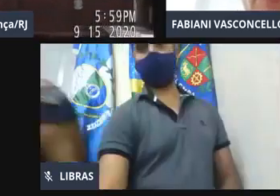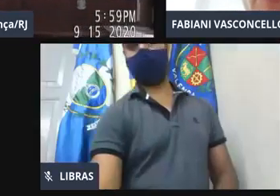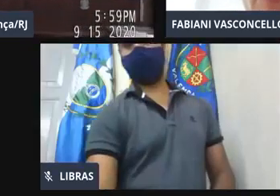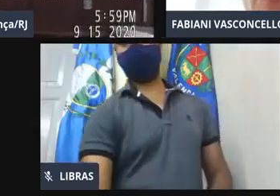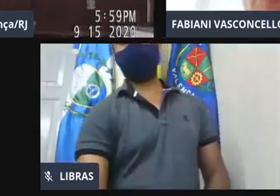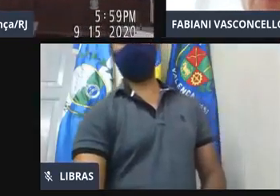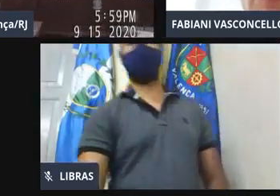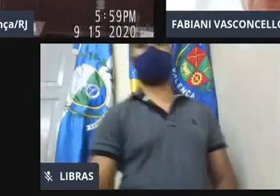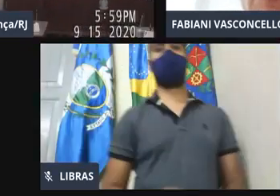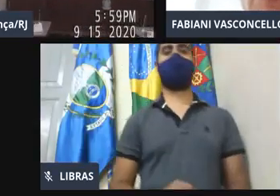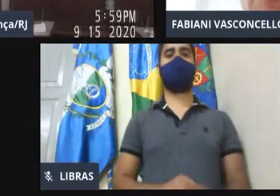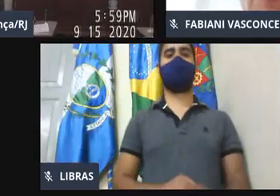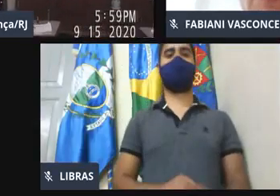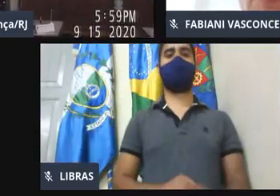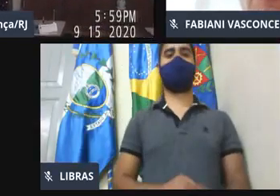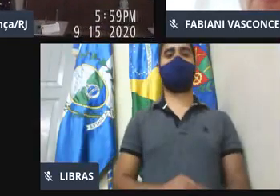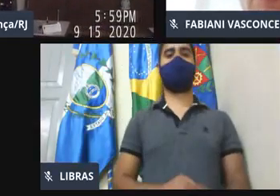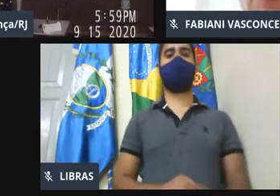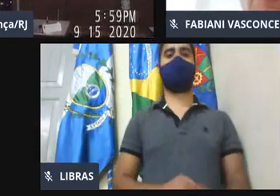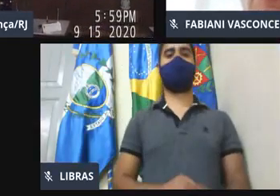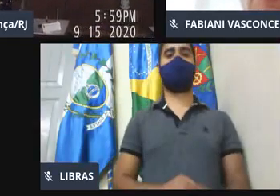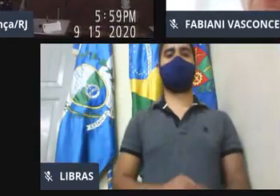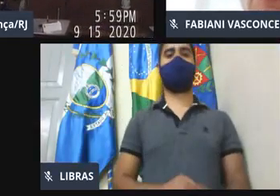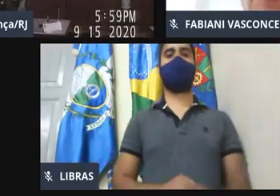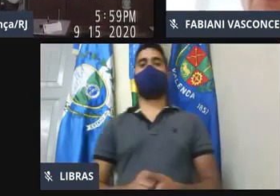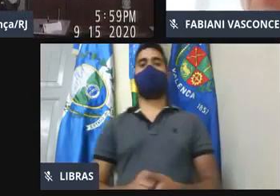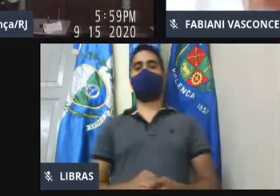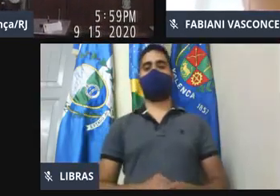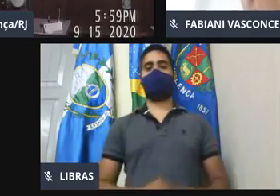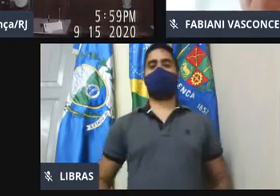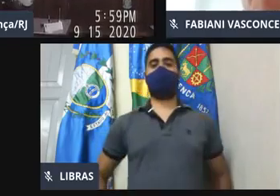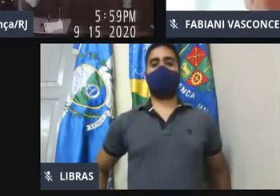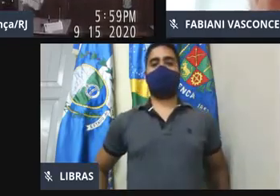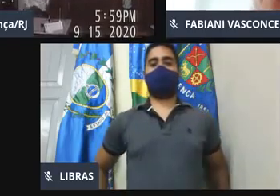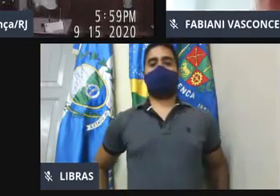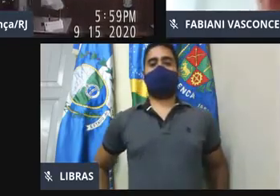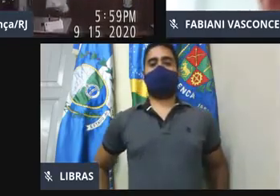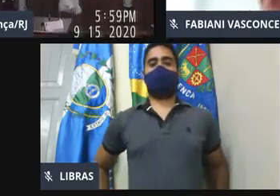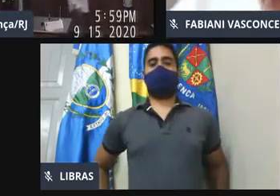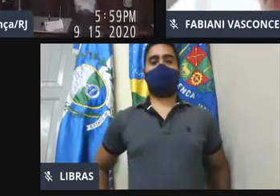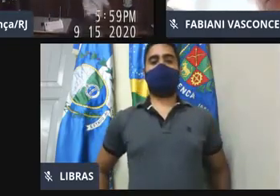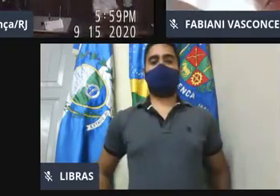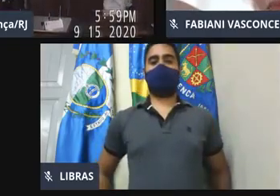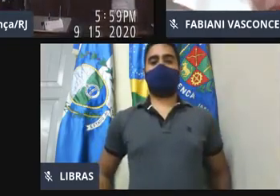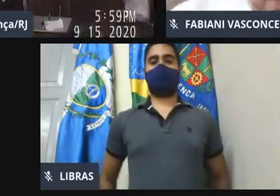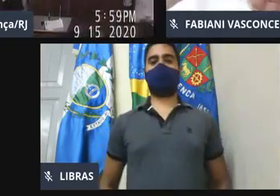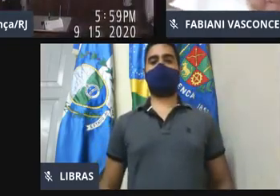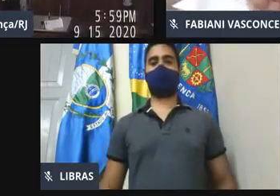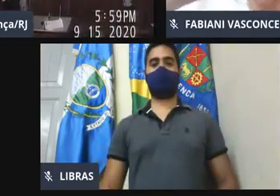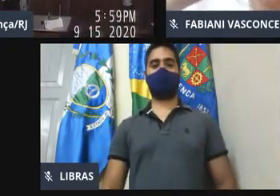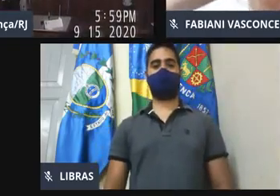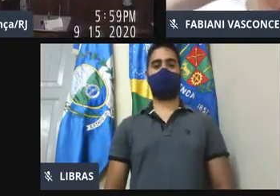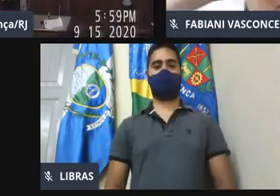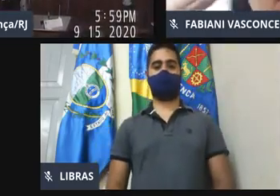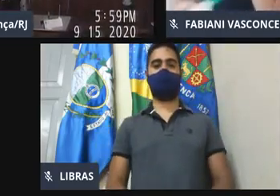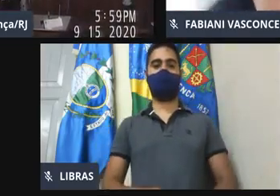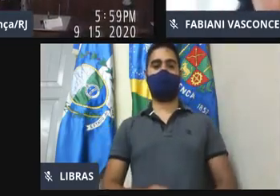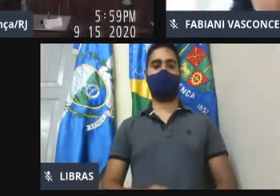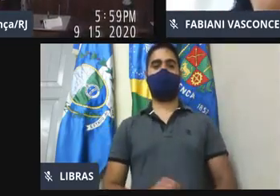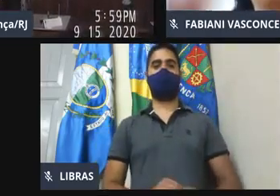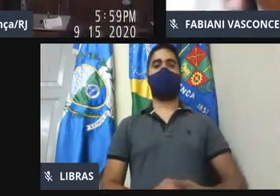Isabel. Marcos da Silva Marcos, Marquinhos da Saúde. Michele Vieira Cabral. Paulo Celso Alves Pena, Celcinho do